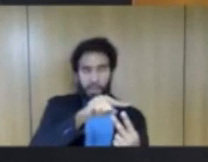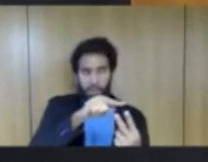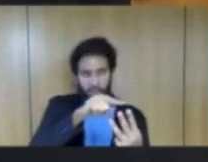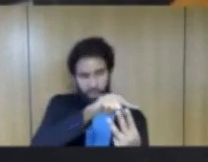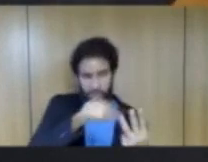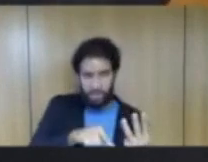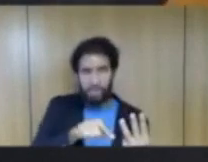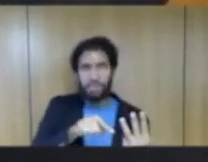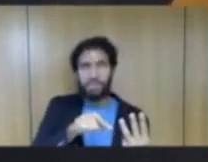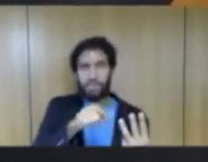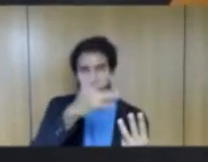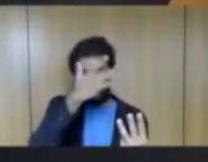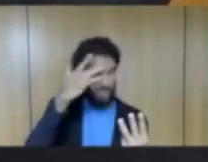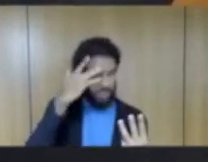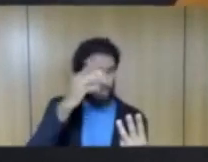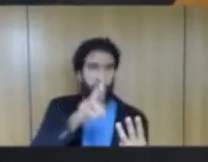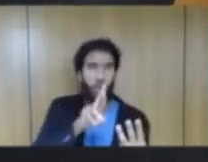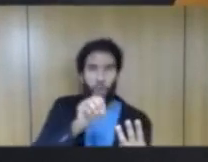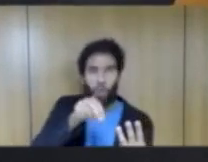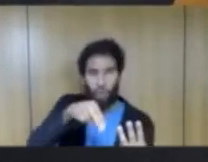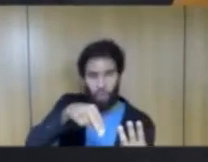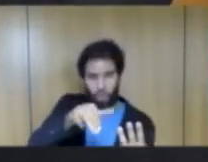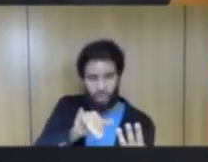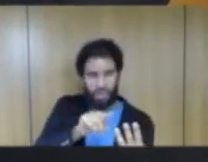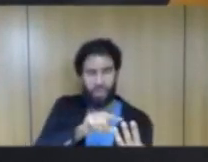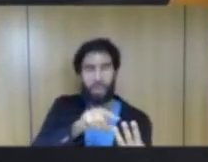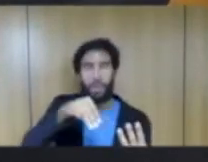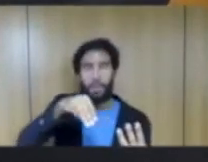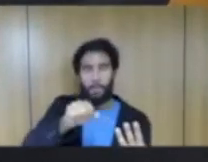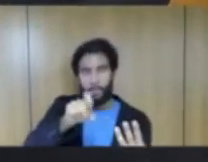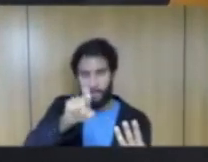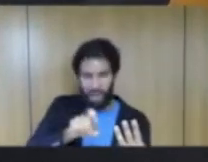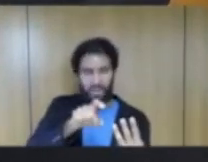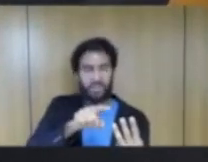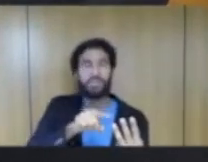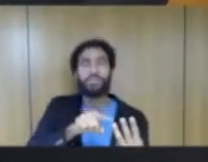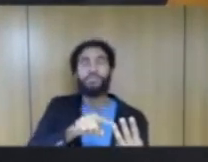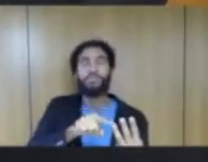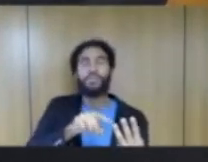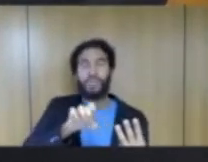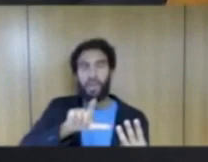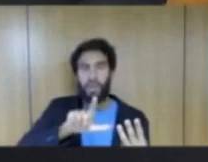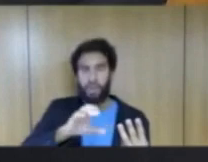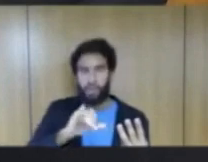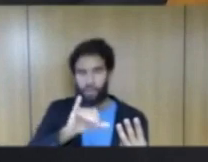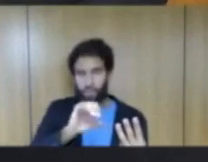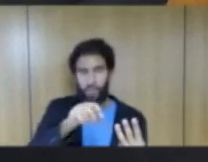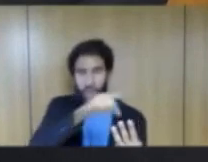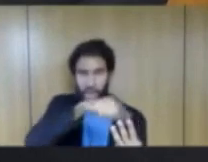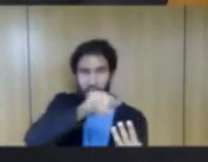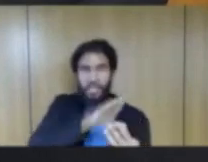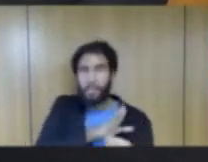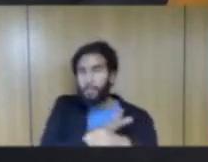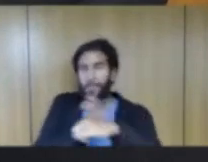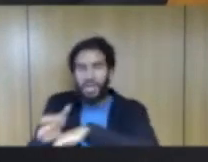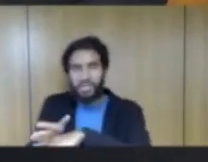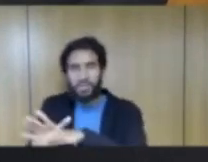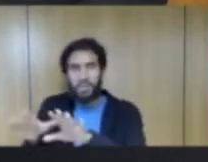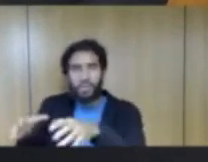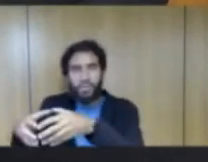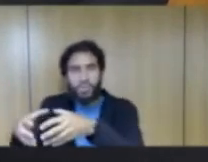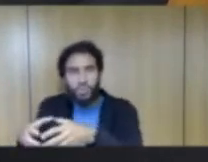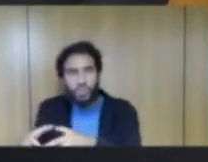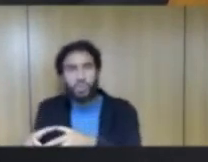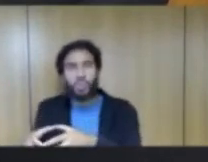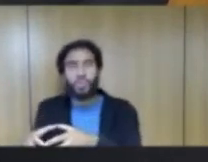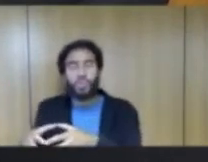Maxwell participam de um conjunto esse conjunto está relacionado a essas Organizações